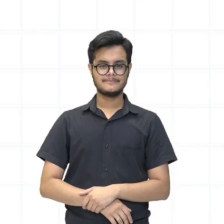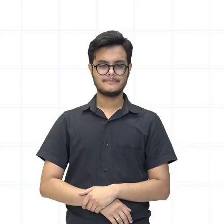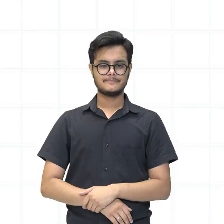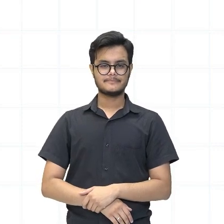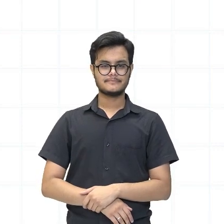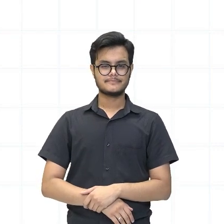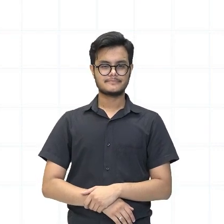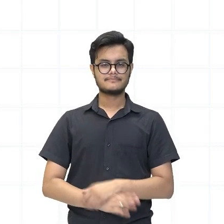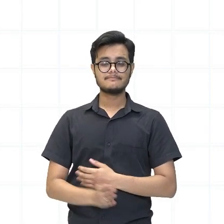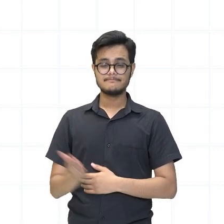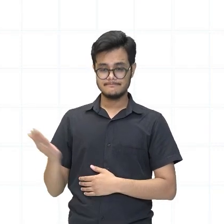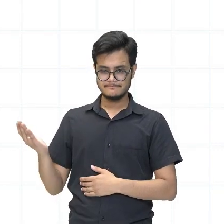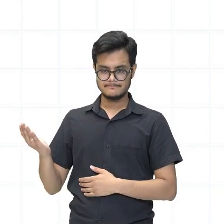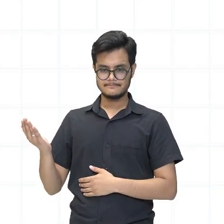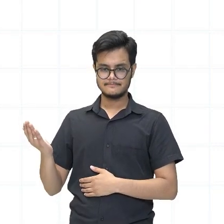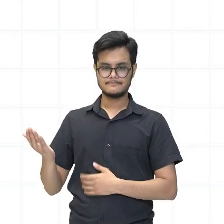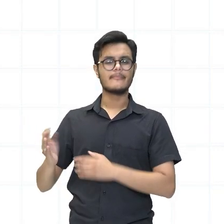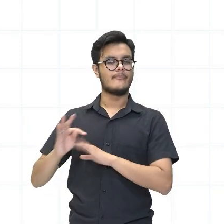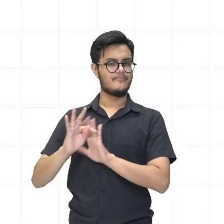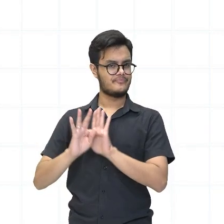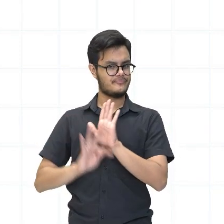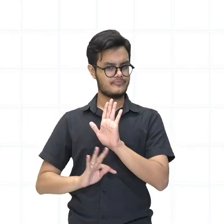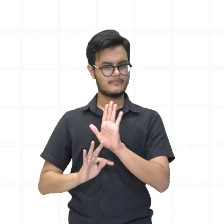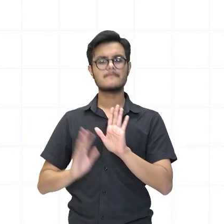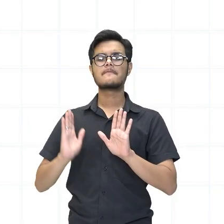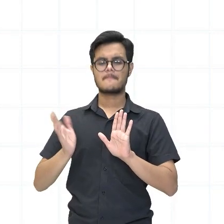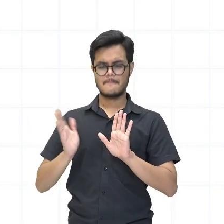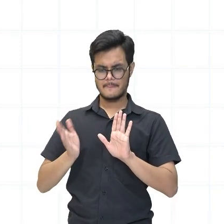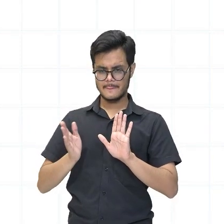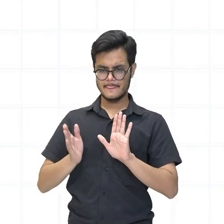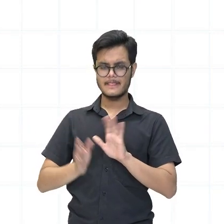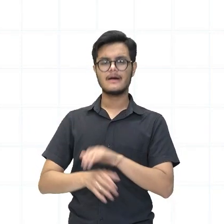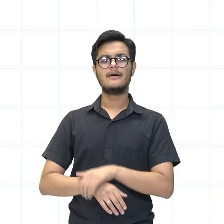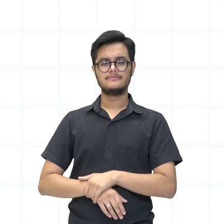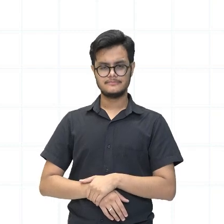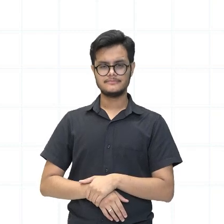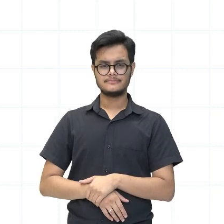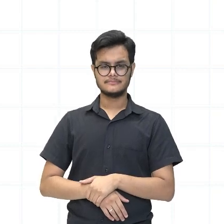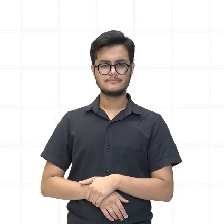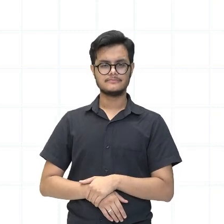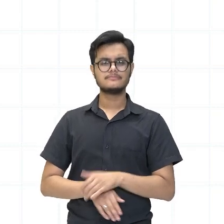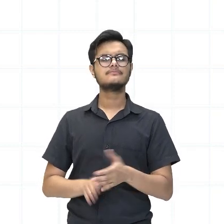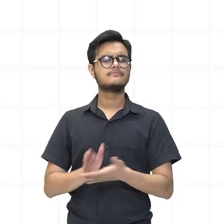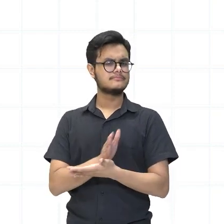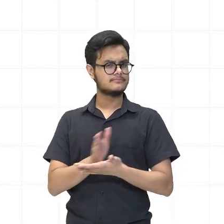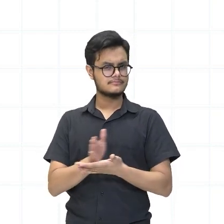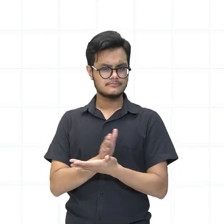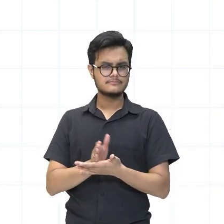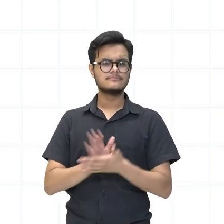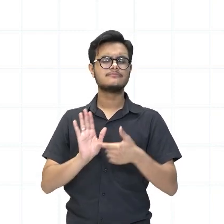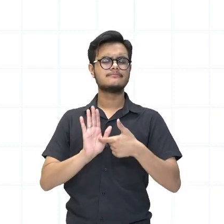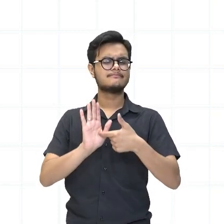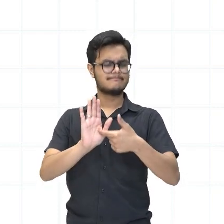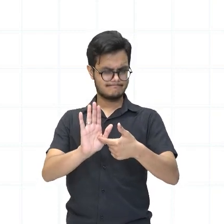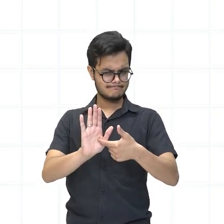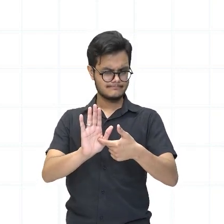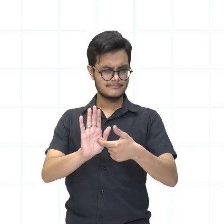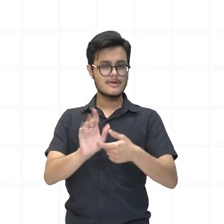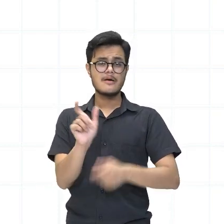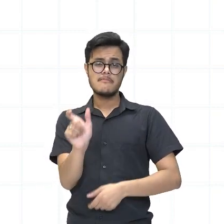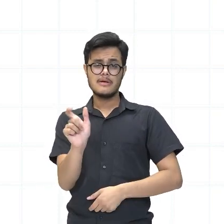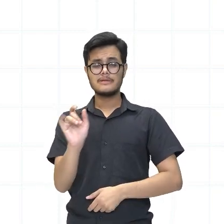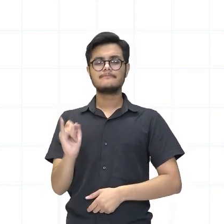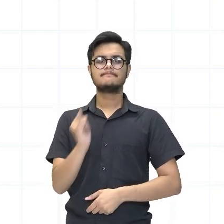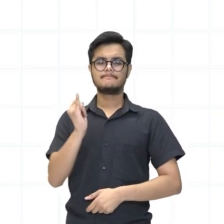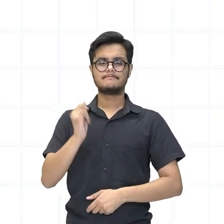nosso texto, olha só. O primeiro parágrafo já encontra e consegue visualizar algumas marcas de destaques também. E vamos